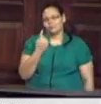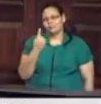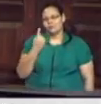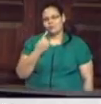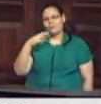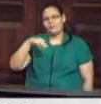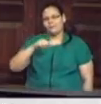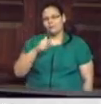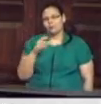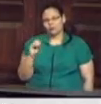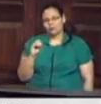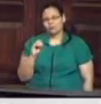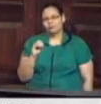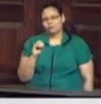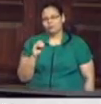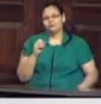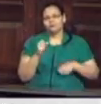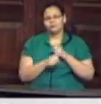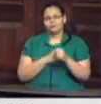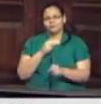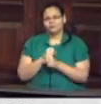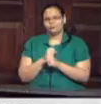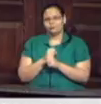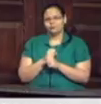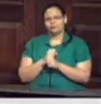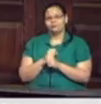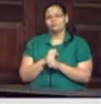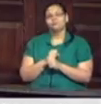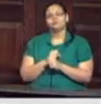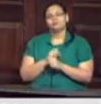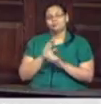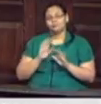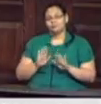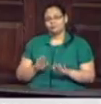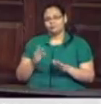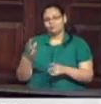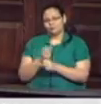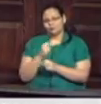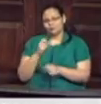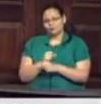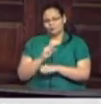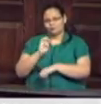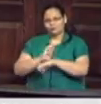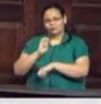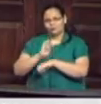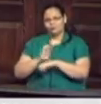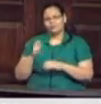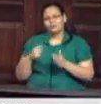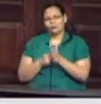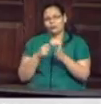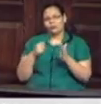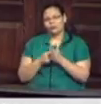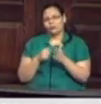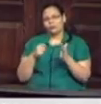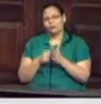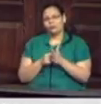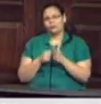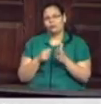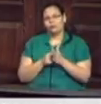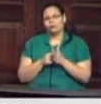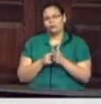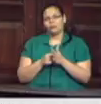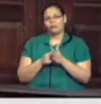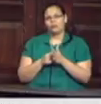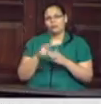de royalties de participação especial. Mas nessa ponta do Estado, a gente está lutando há muito tempo, deputado André